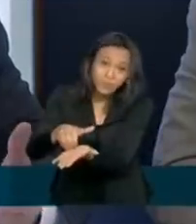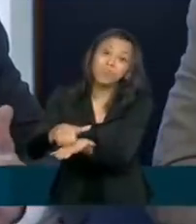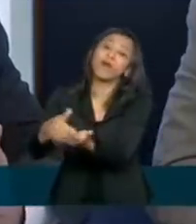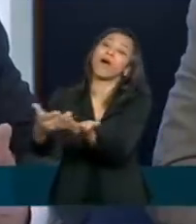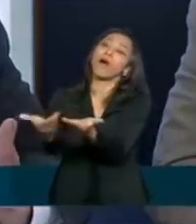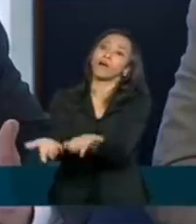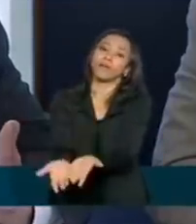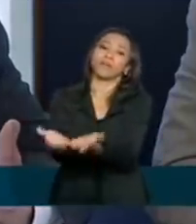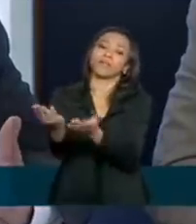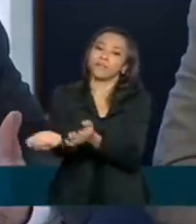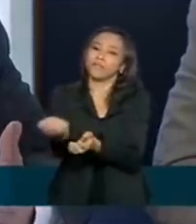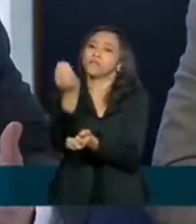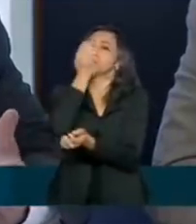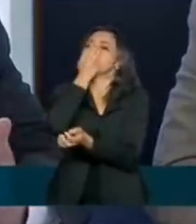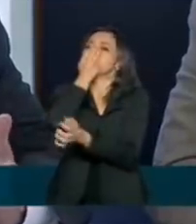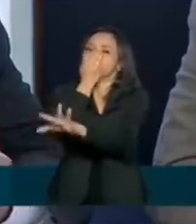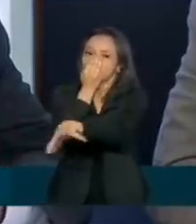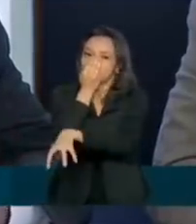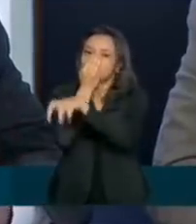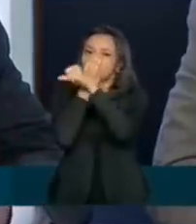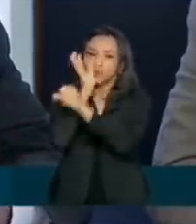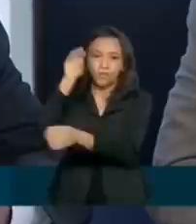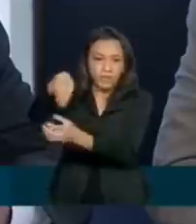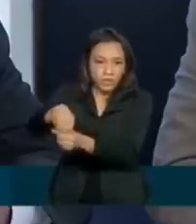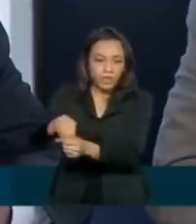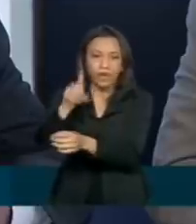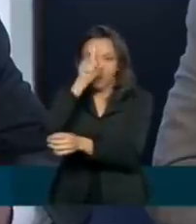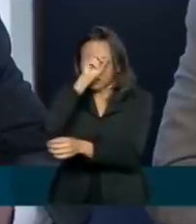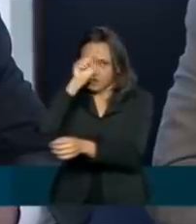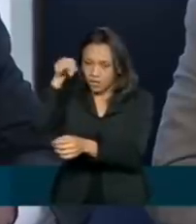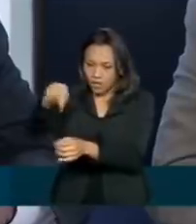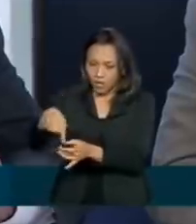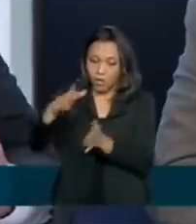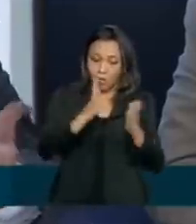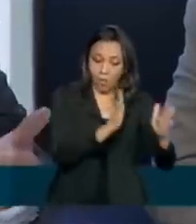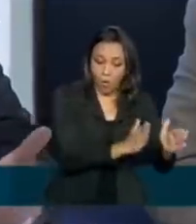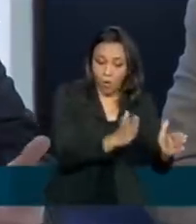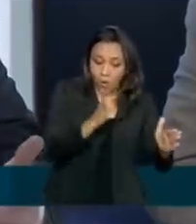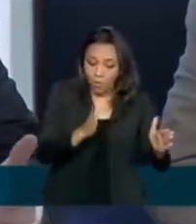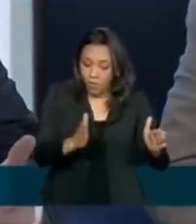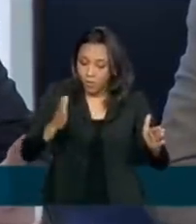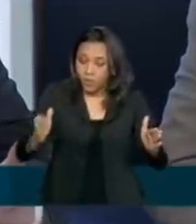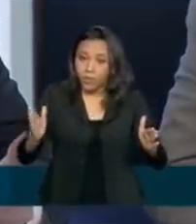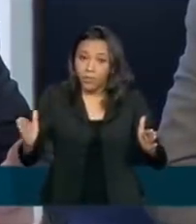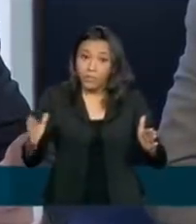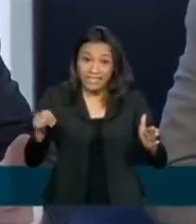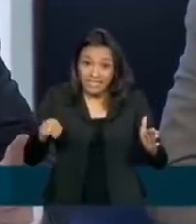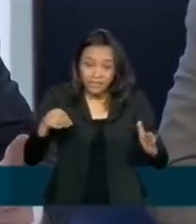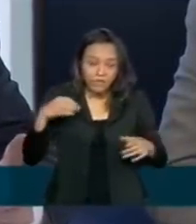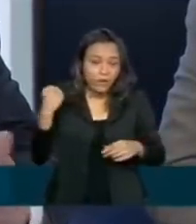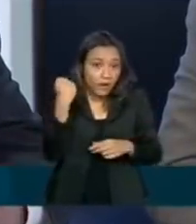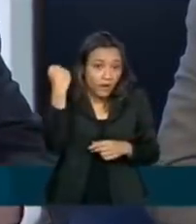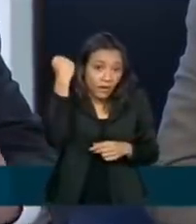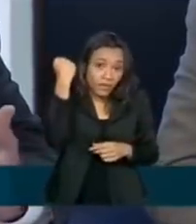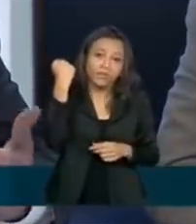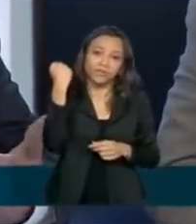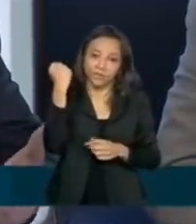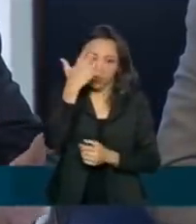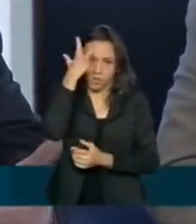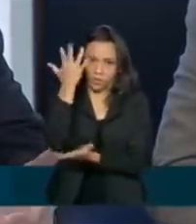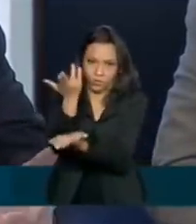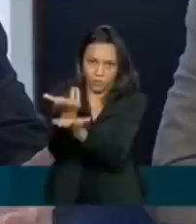ainda dentro da unidade de suporte ventilatório. Só se esse paciente agravar muito, tiver